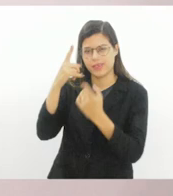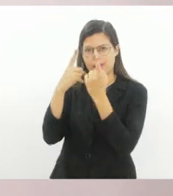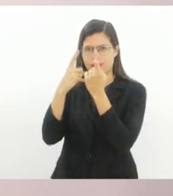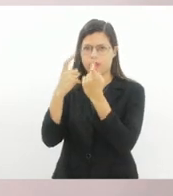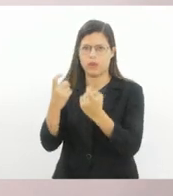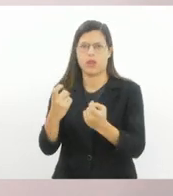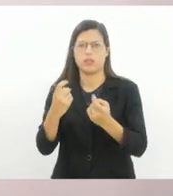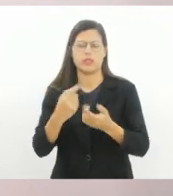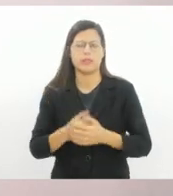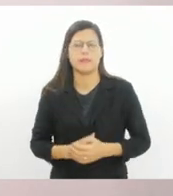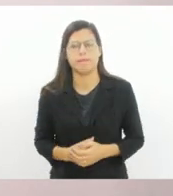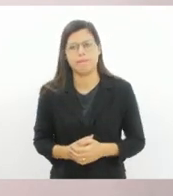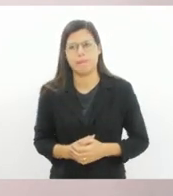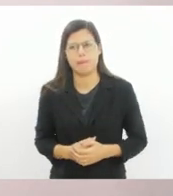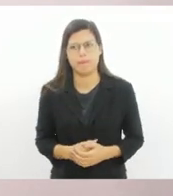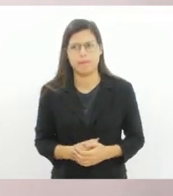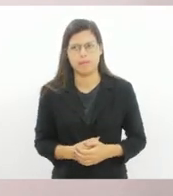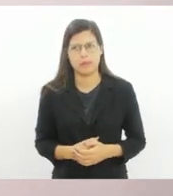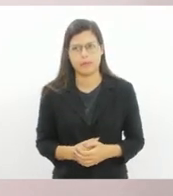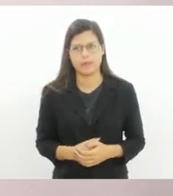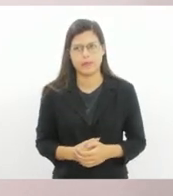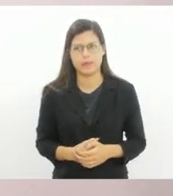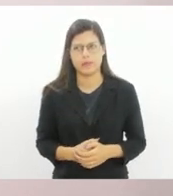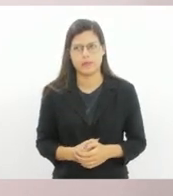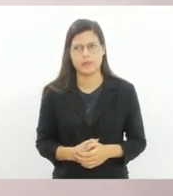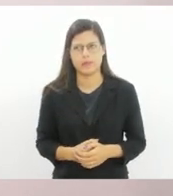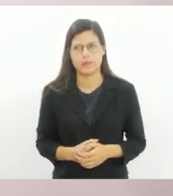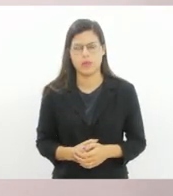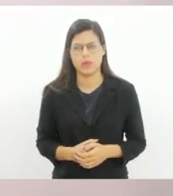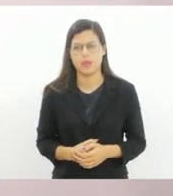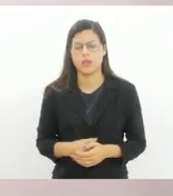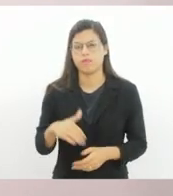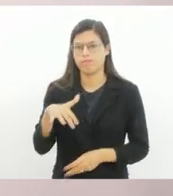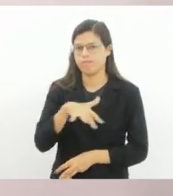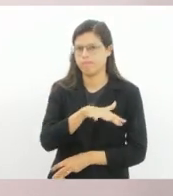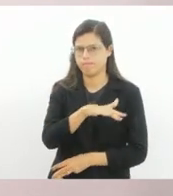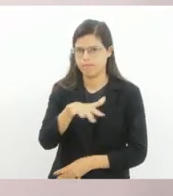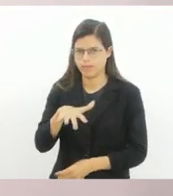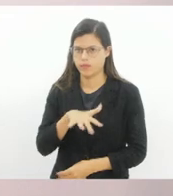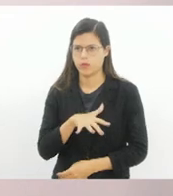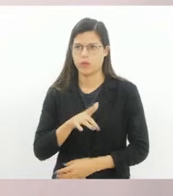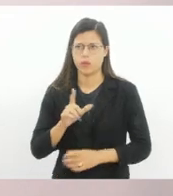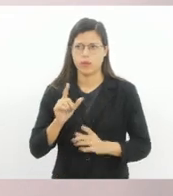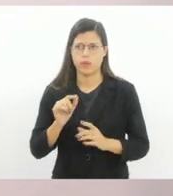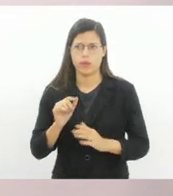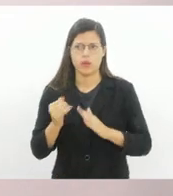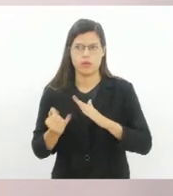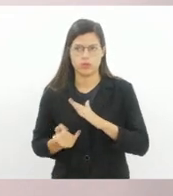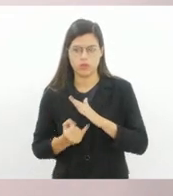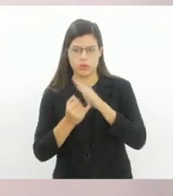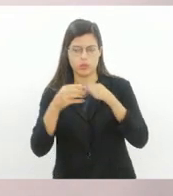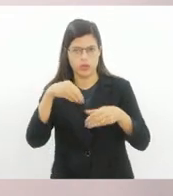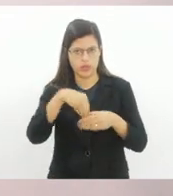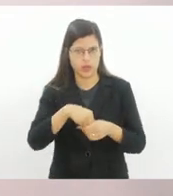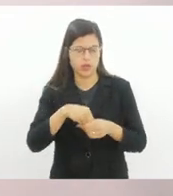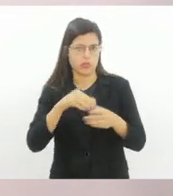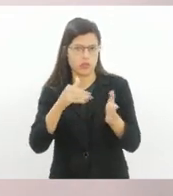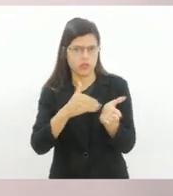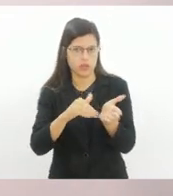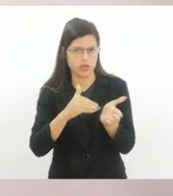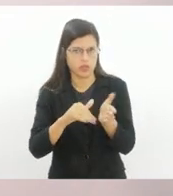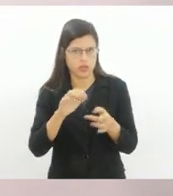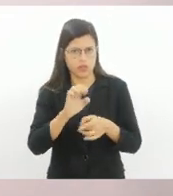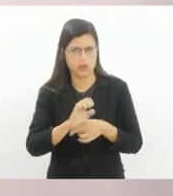né? Que, em vias gerais, é um órgão dentro da Secretaria Estadual de Saúde